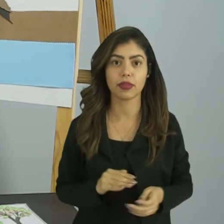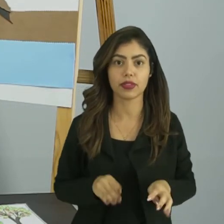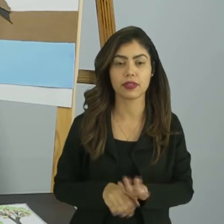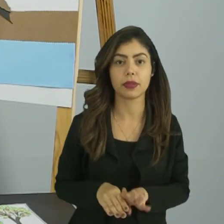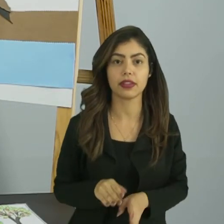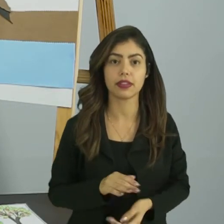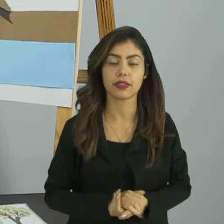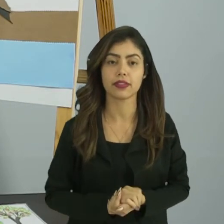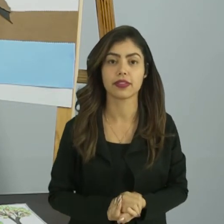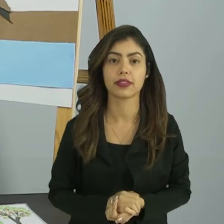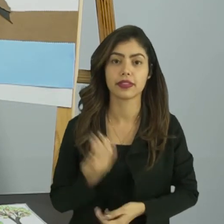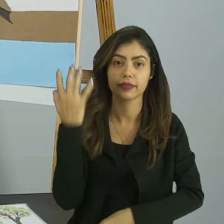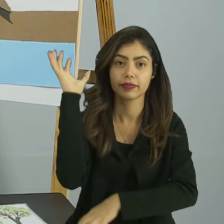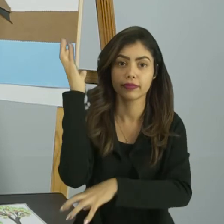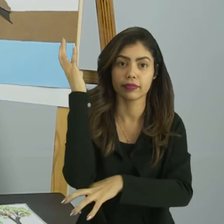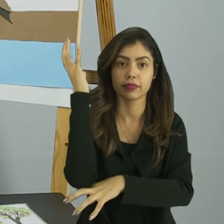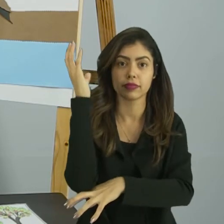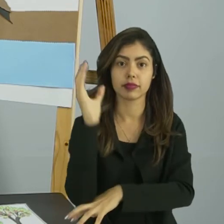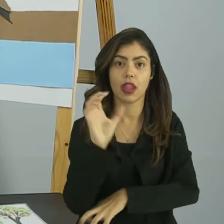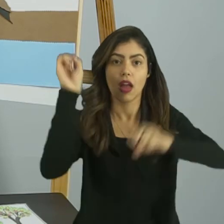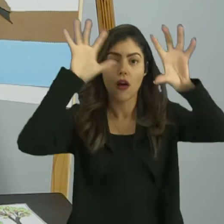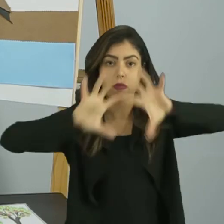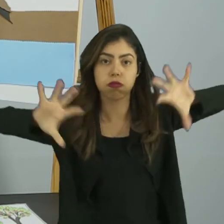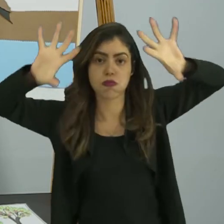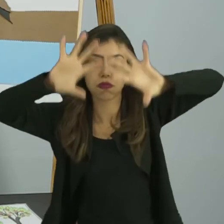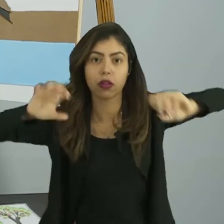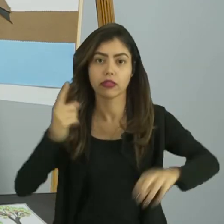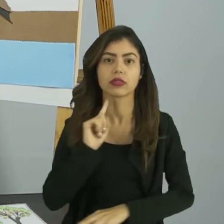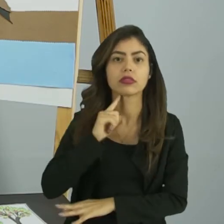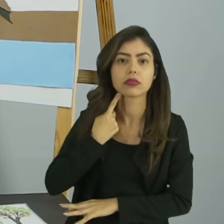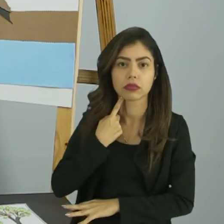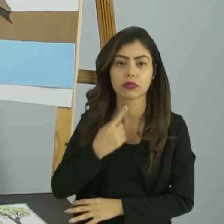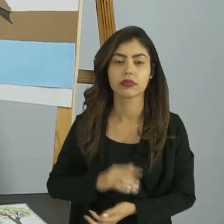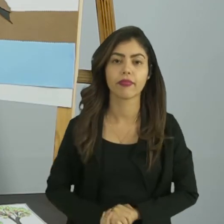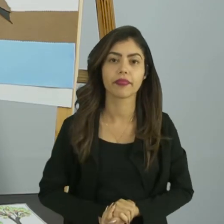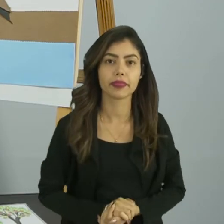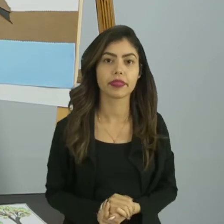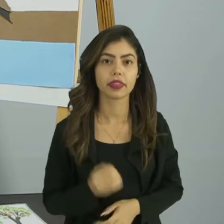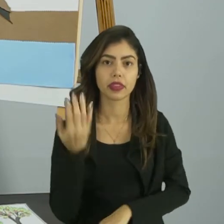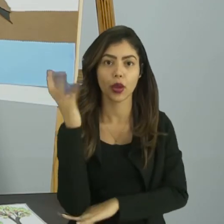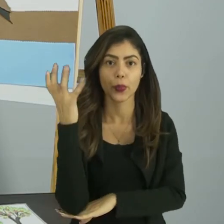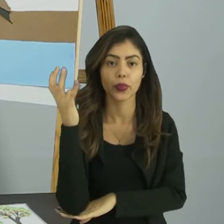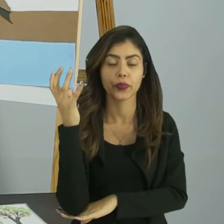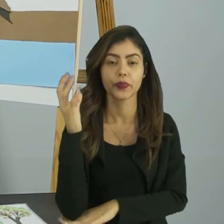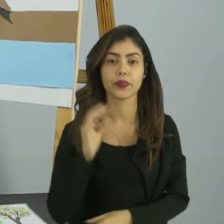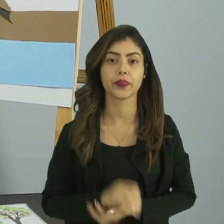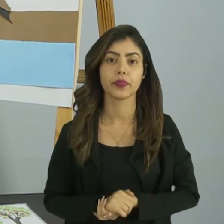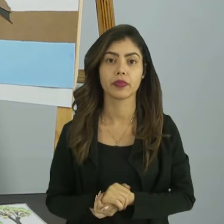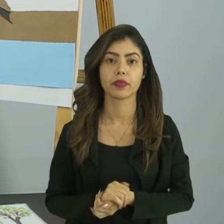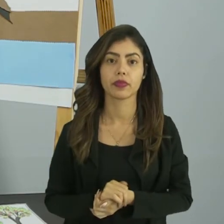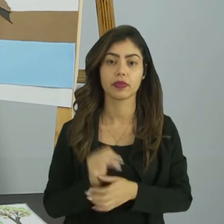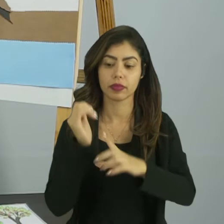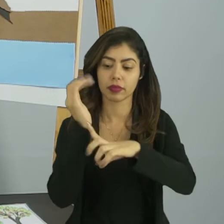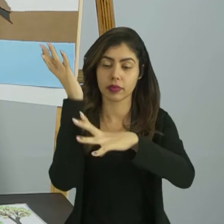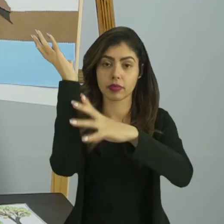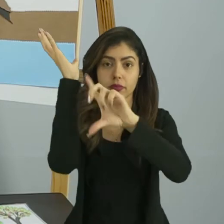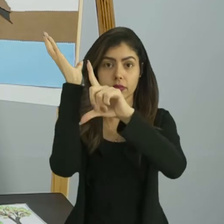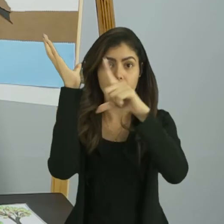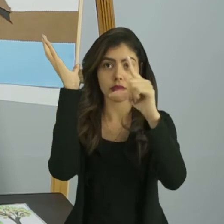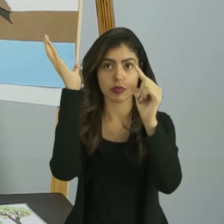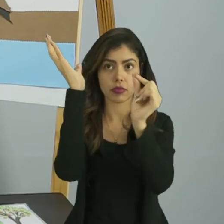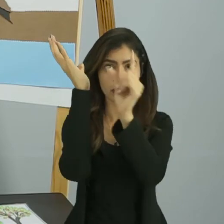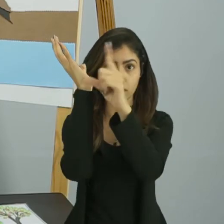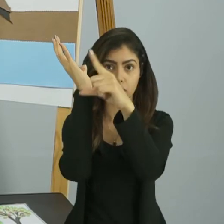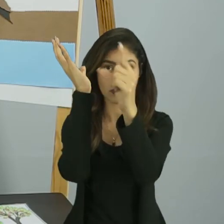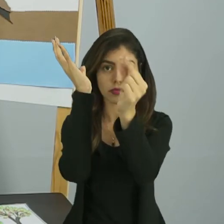esse gás carbônico, que é um gás sujo, a planta, as folhas da